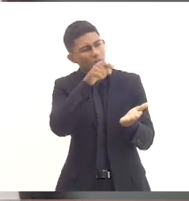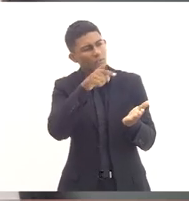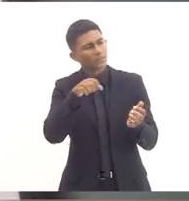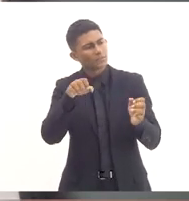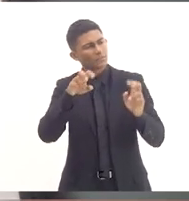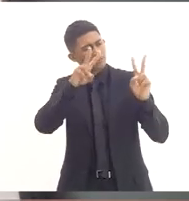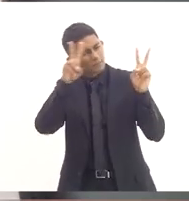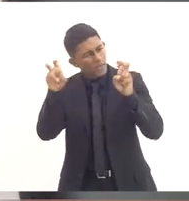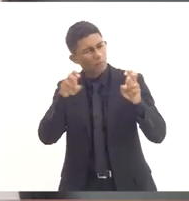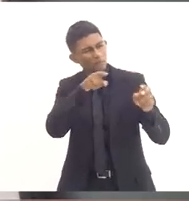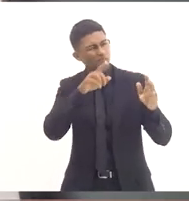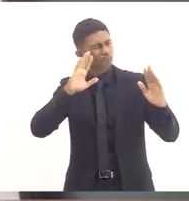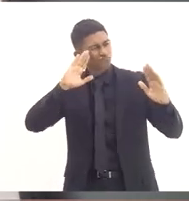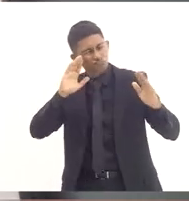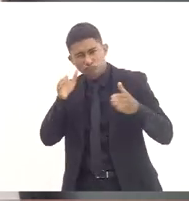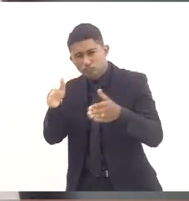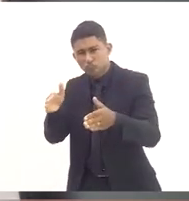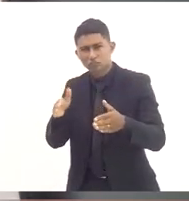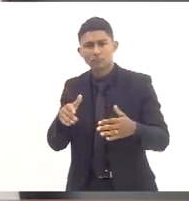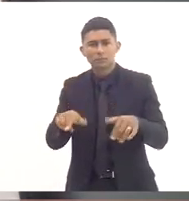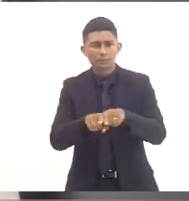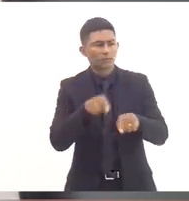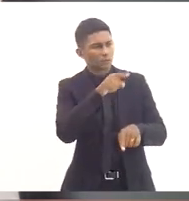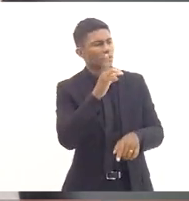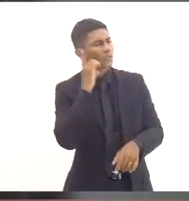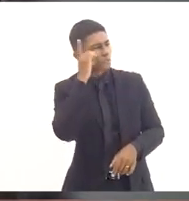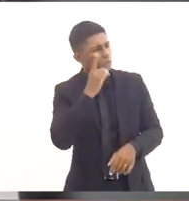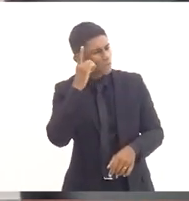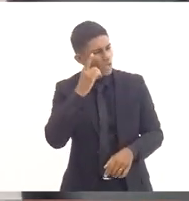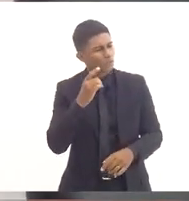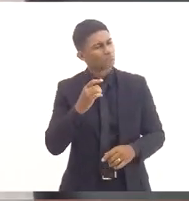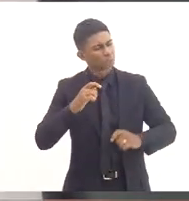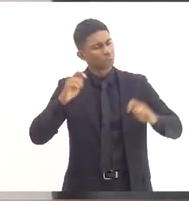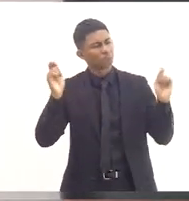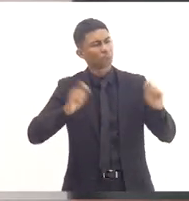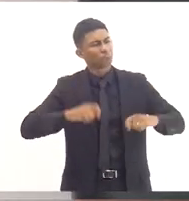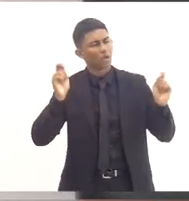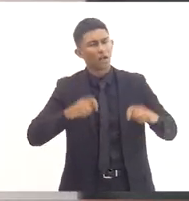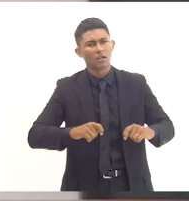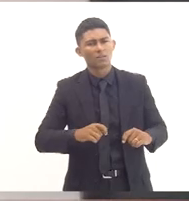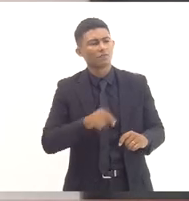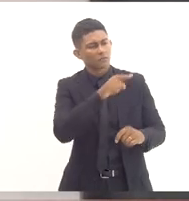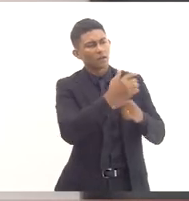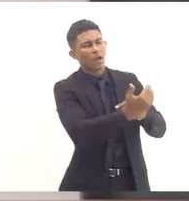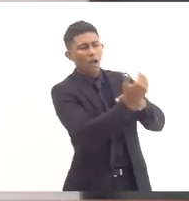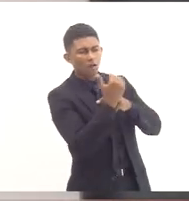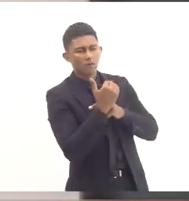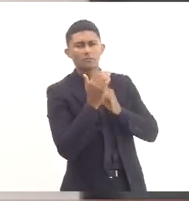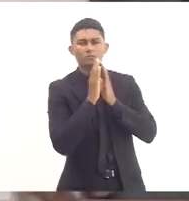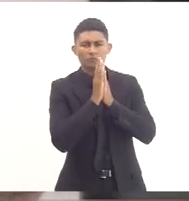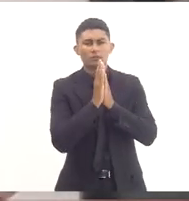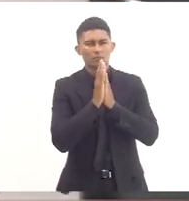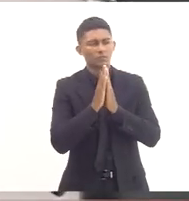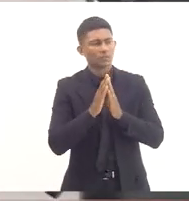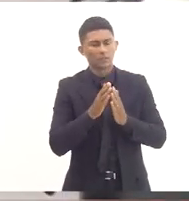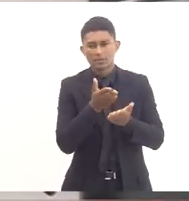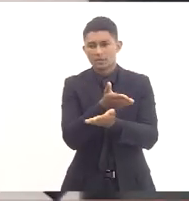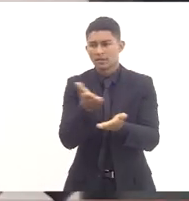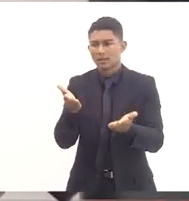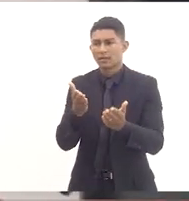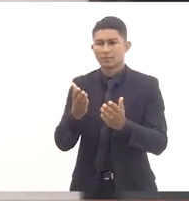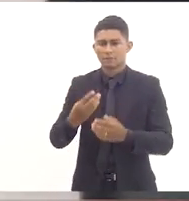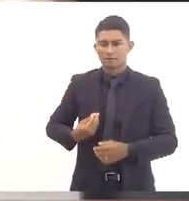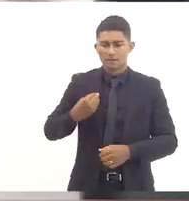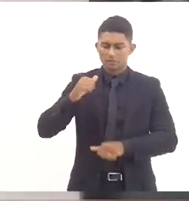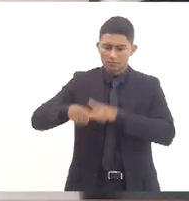e o suco poder que que ele foi concedido conferido que o sol realmente nos ajude a fazer diferença na vida dessas